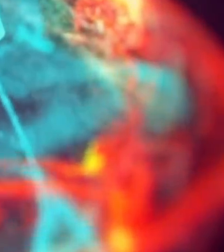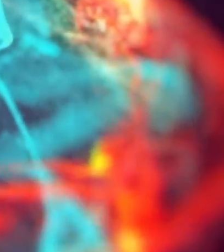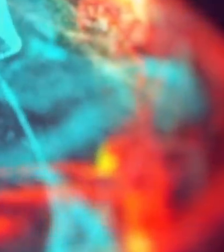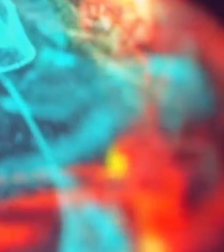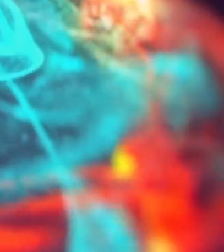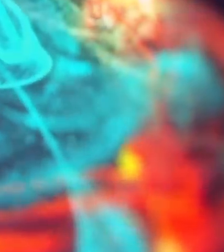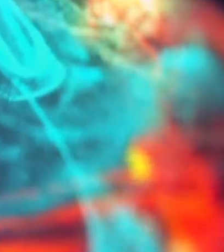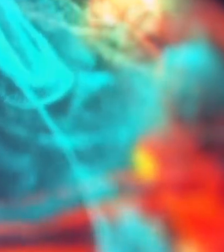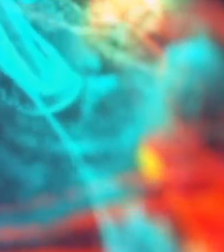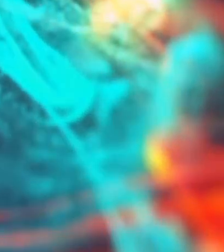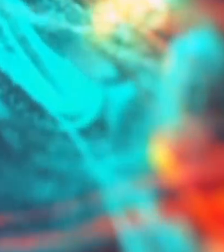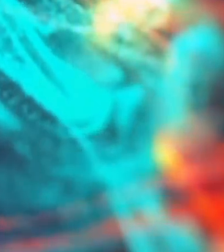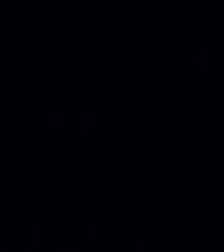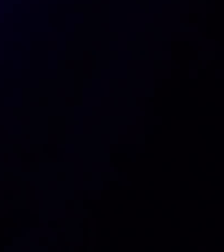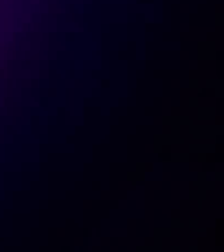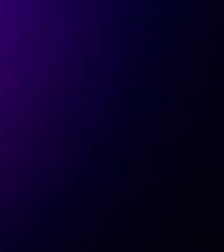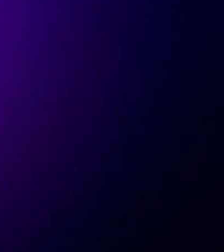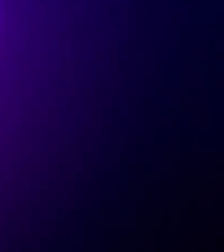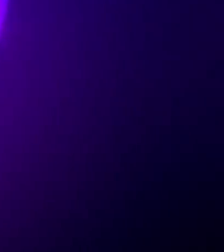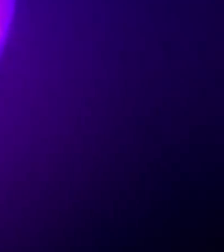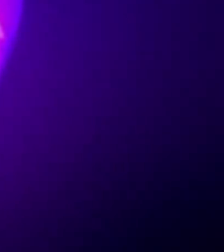Participe dele.